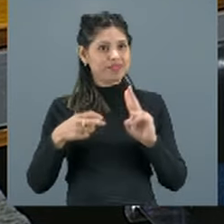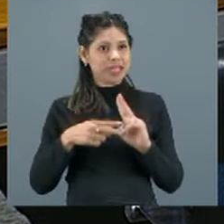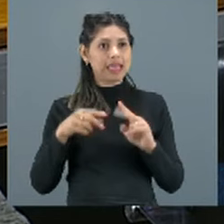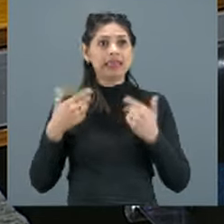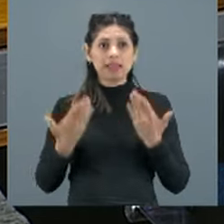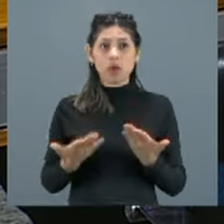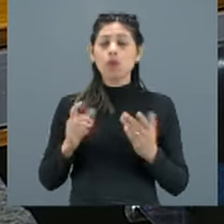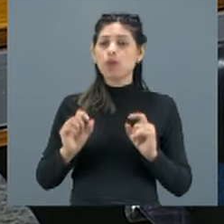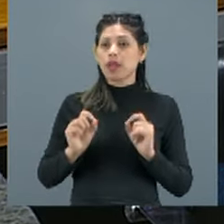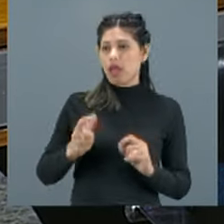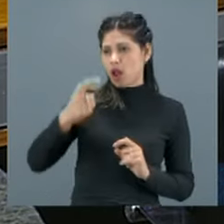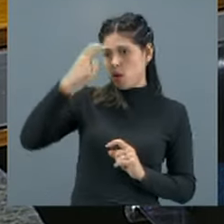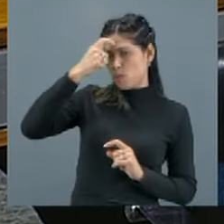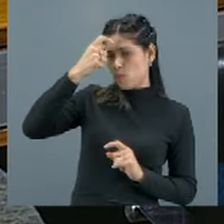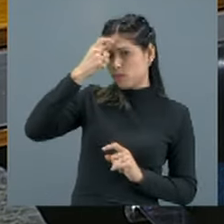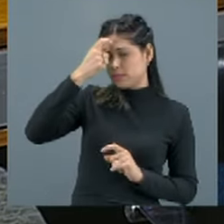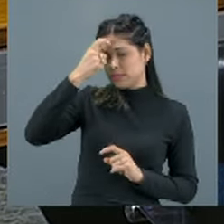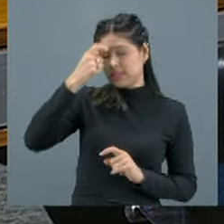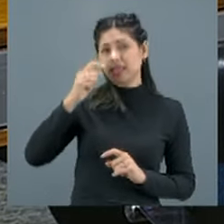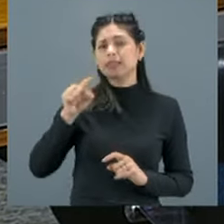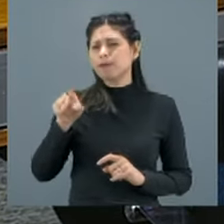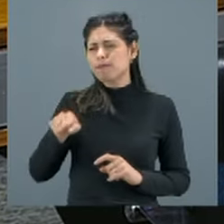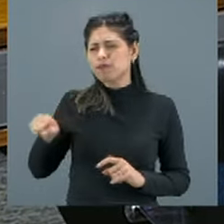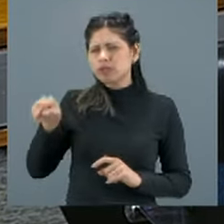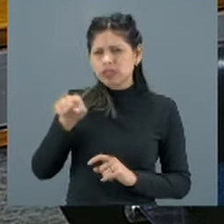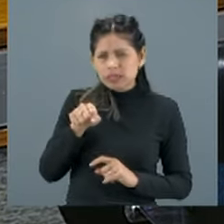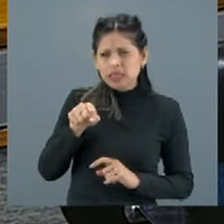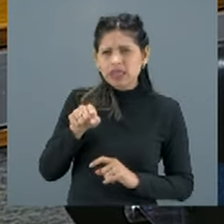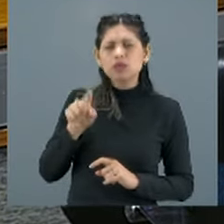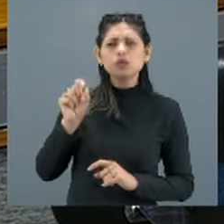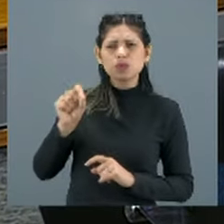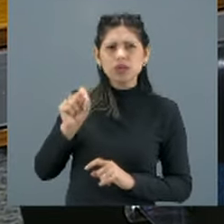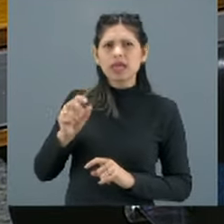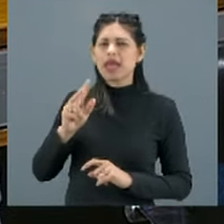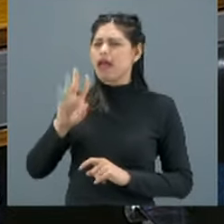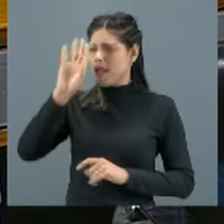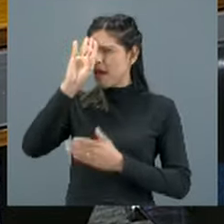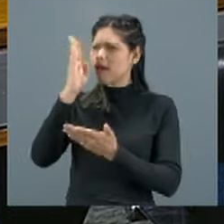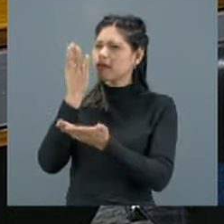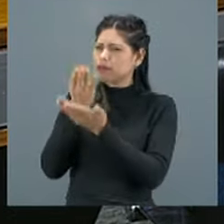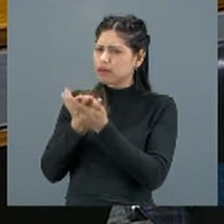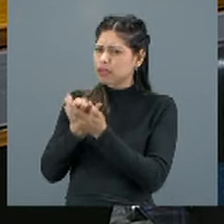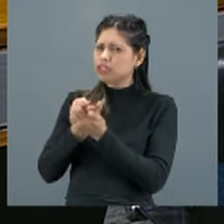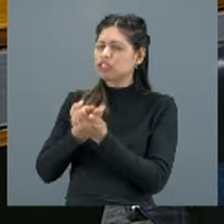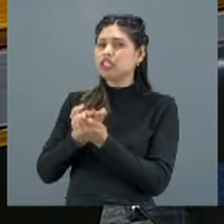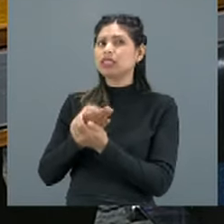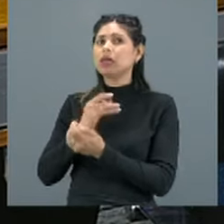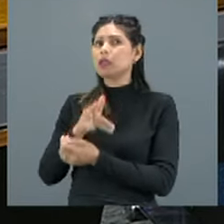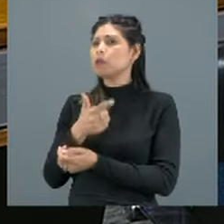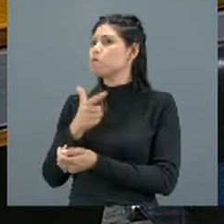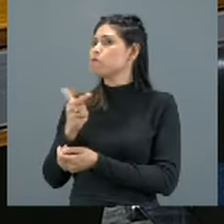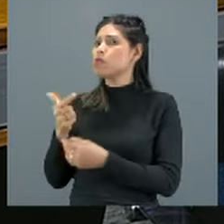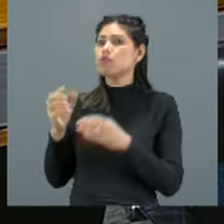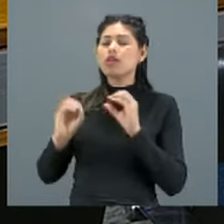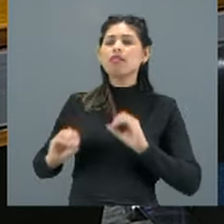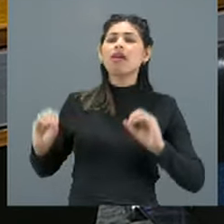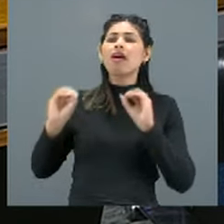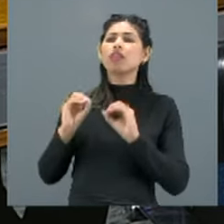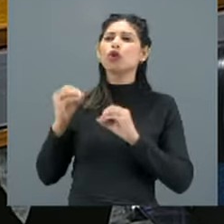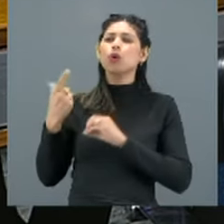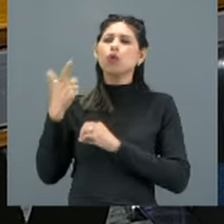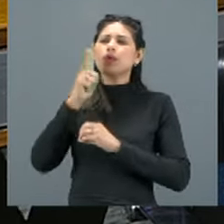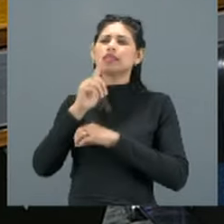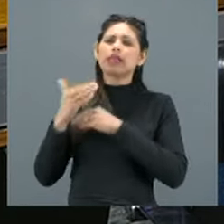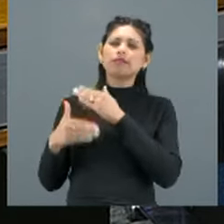consciência, partindo dela, o senhor se acha primitivo ao ponto de não ter nada que possa se desenvolver?